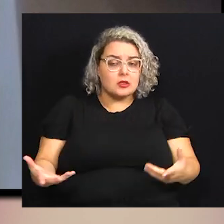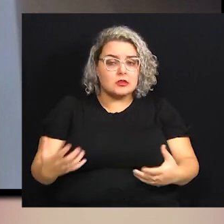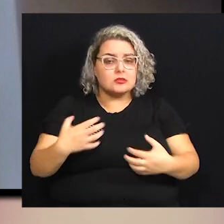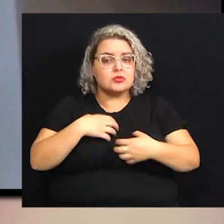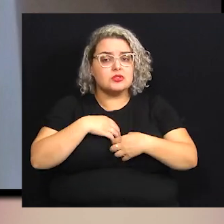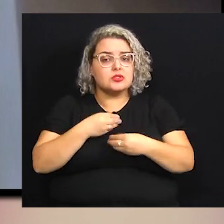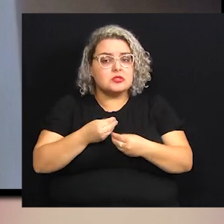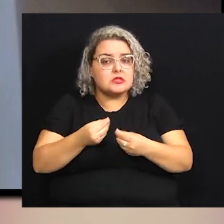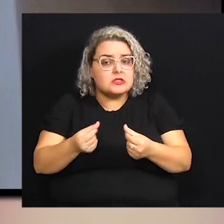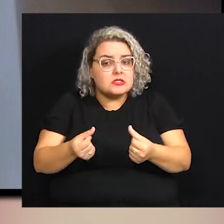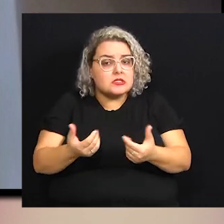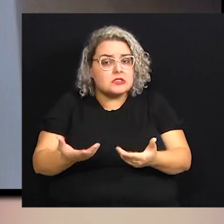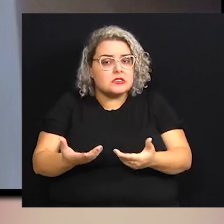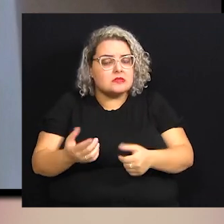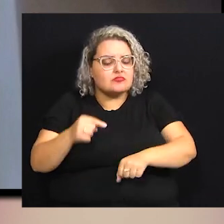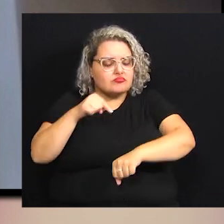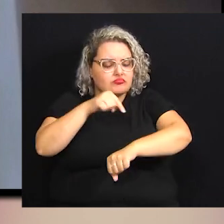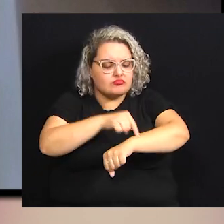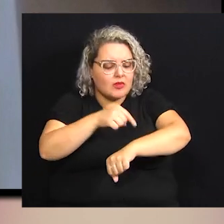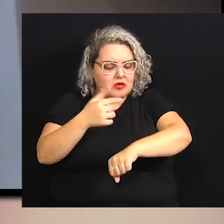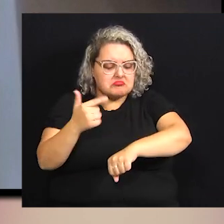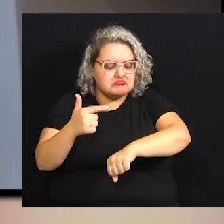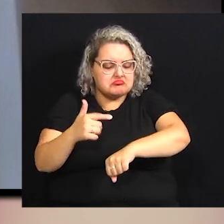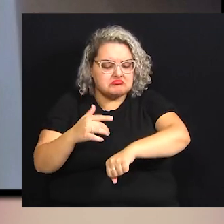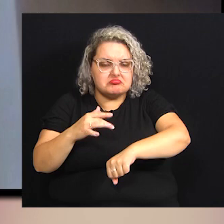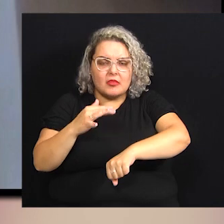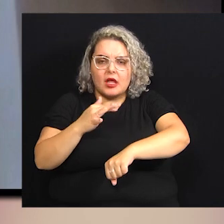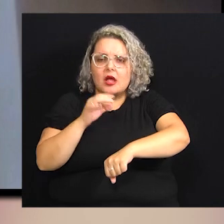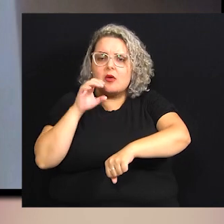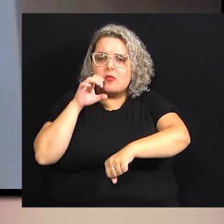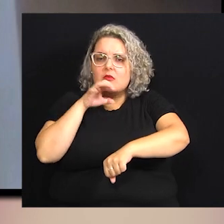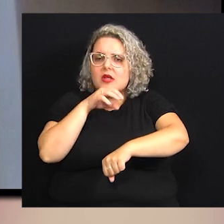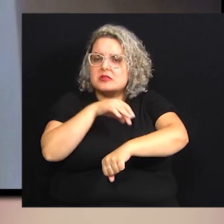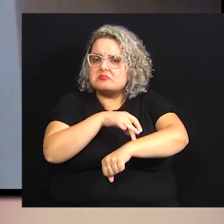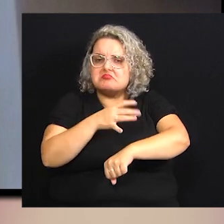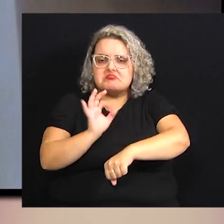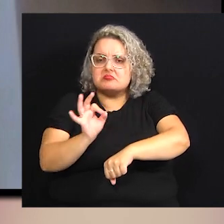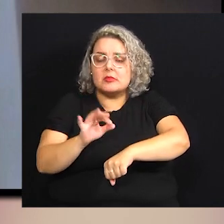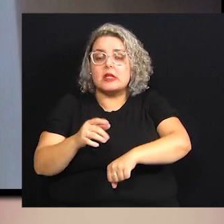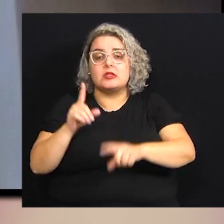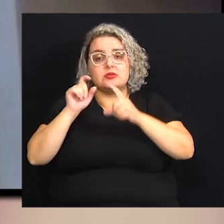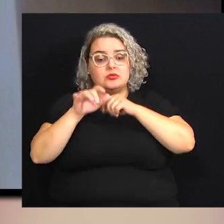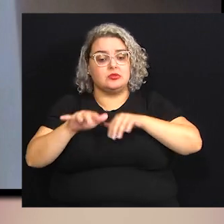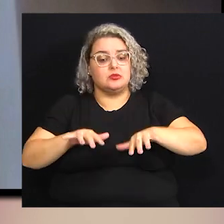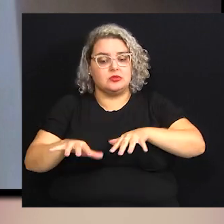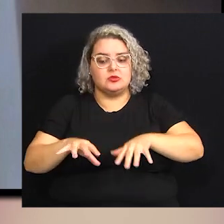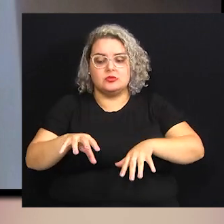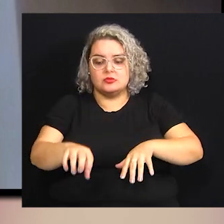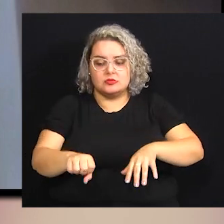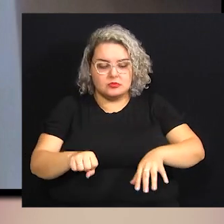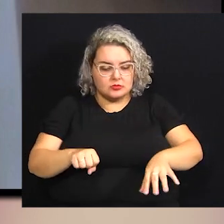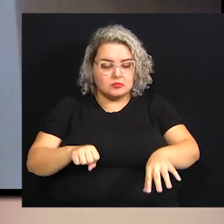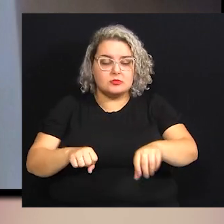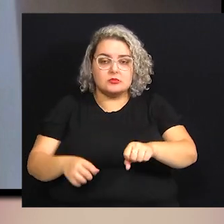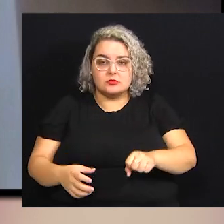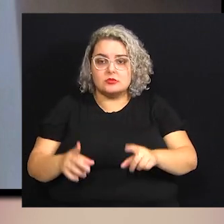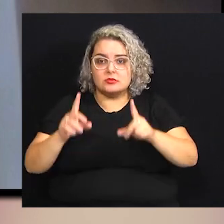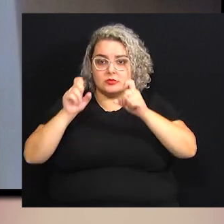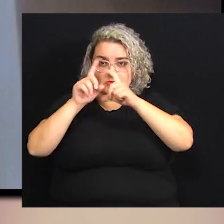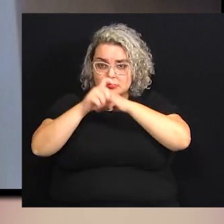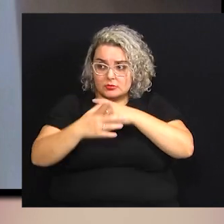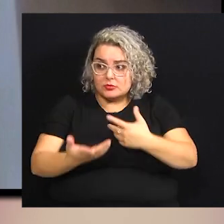de sensibilidade, tem alteração, tá com dificuldade de movimentação, de pegar objeto, tá